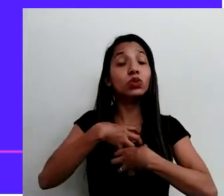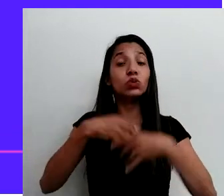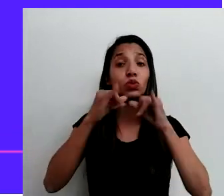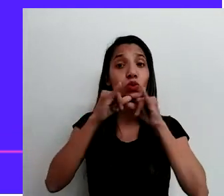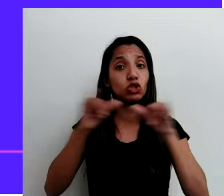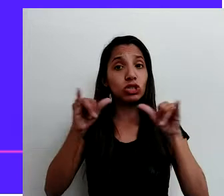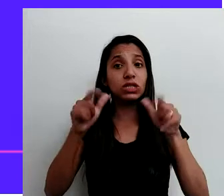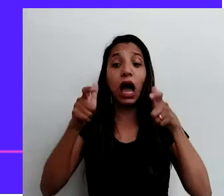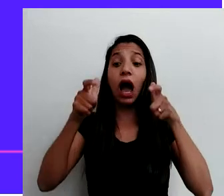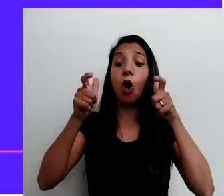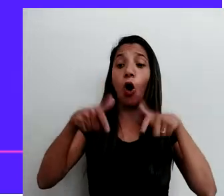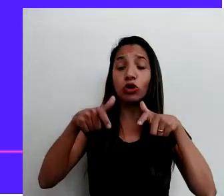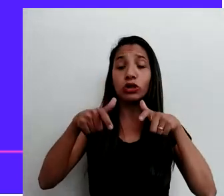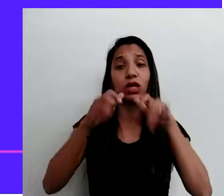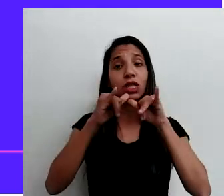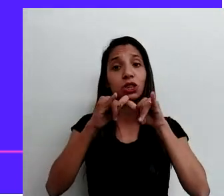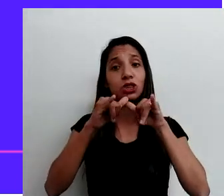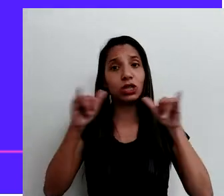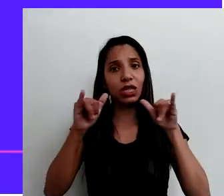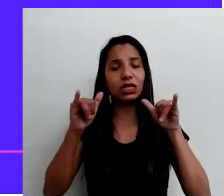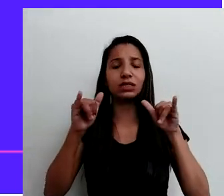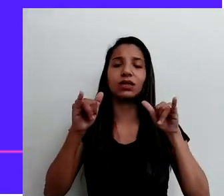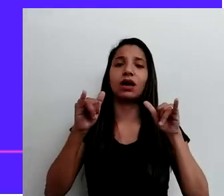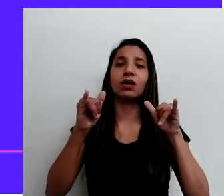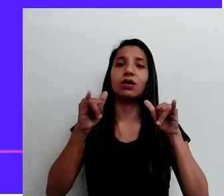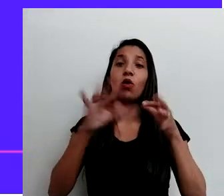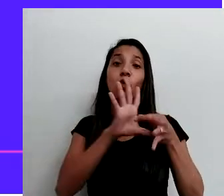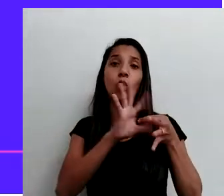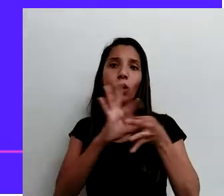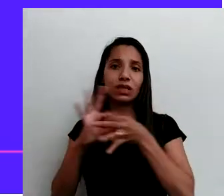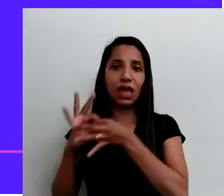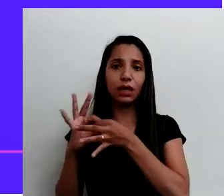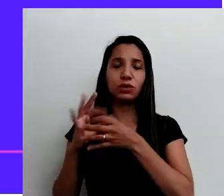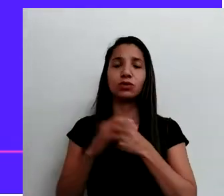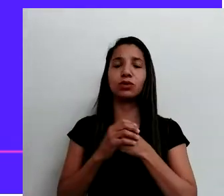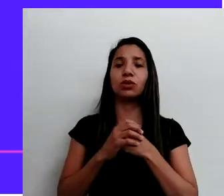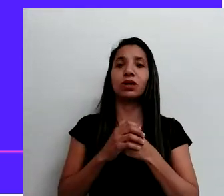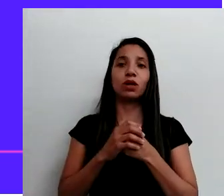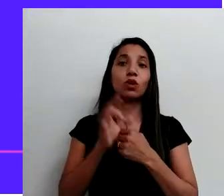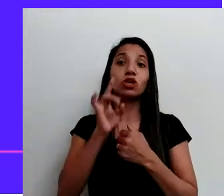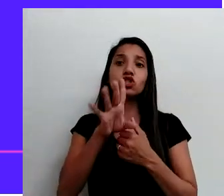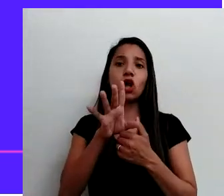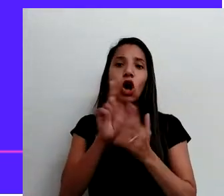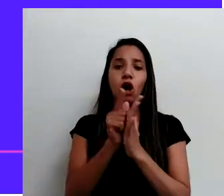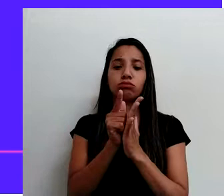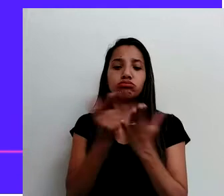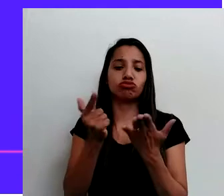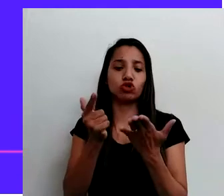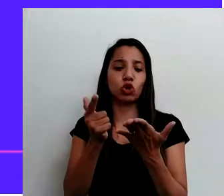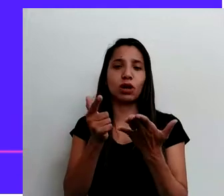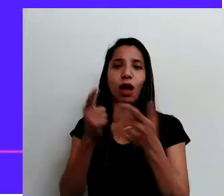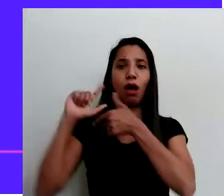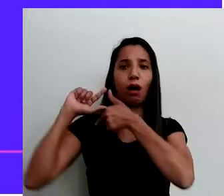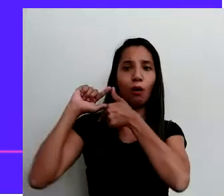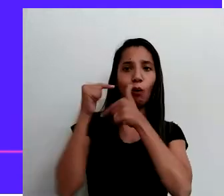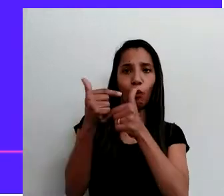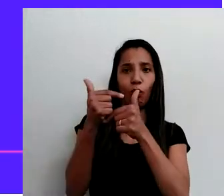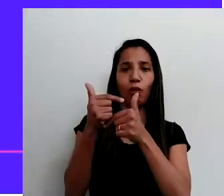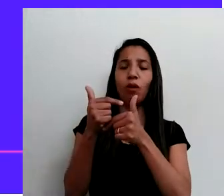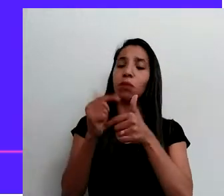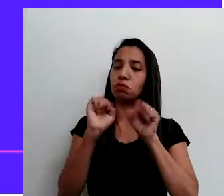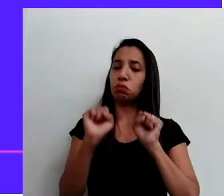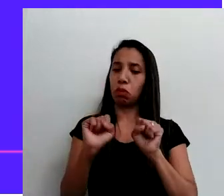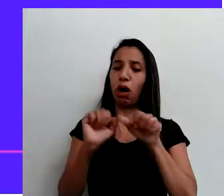pode, né, pensar apenas em manchete de jornal, a gente tem que pensar nos, nas diferentes mídias, como a gente vai